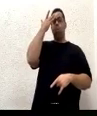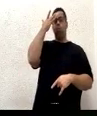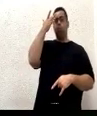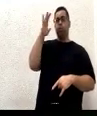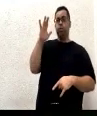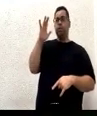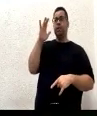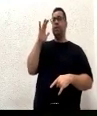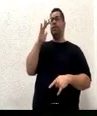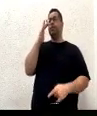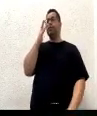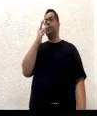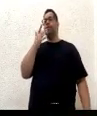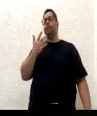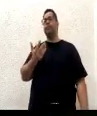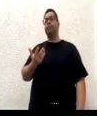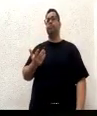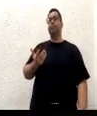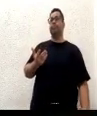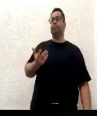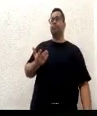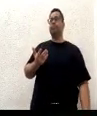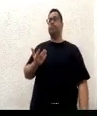vai ser bem assim...